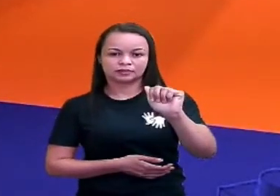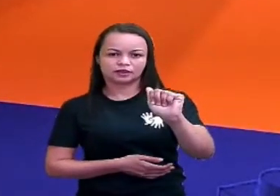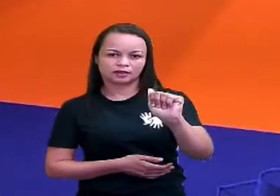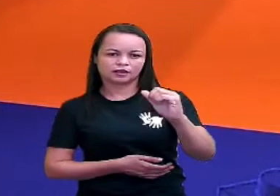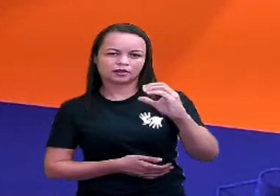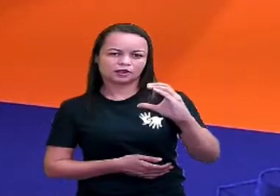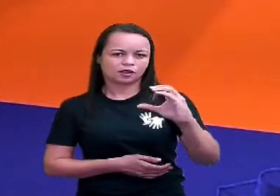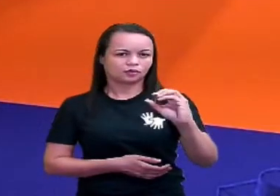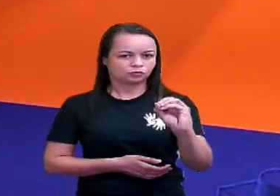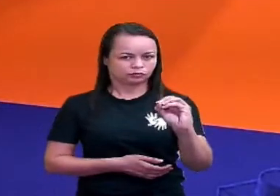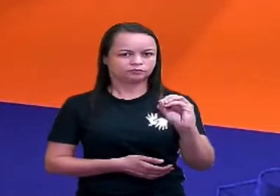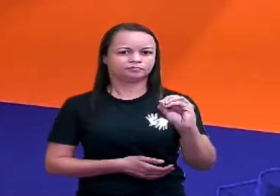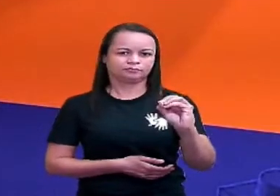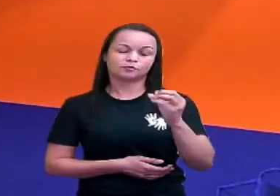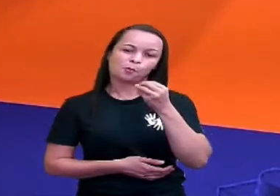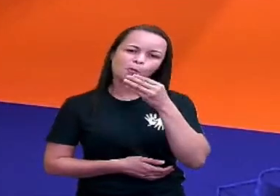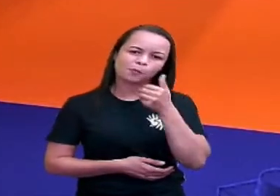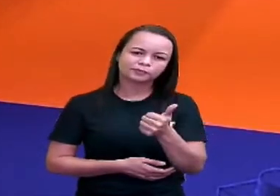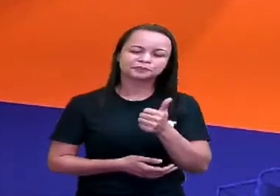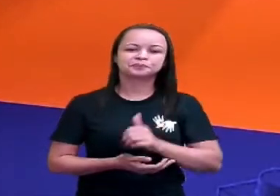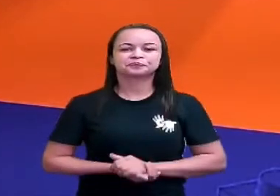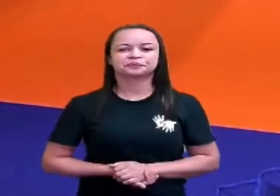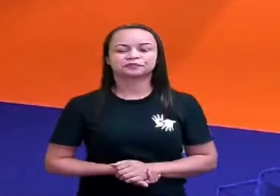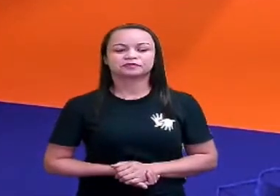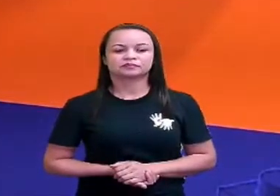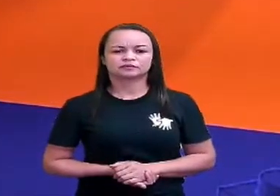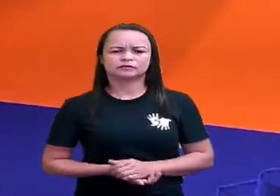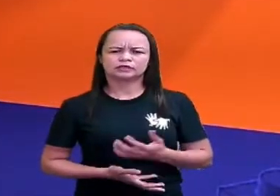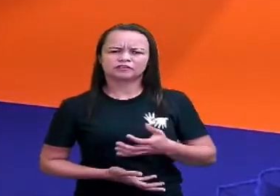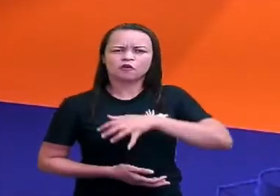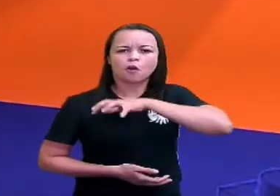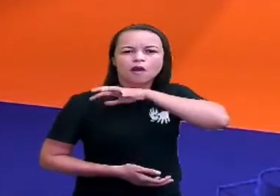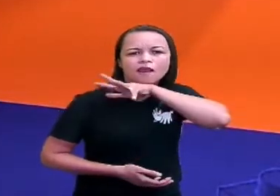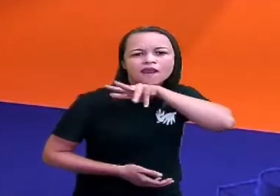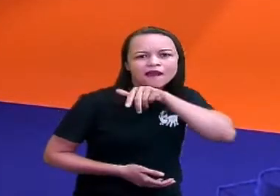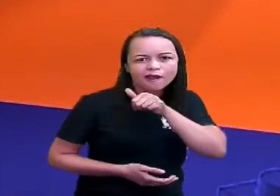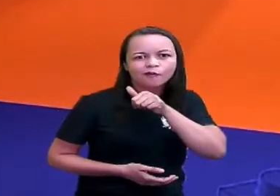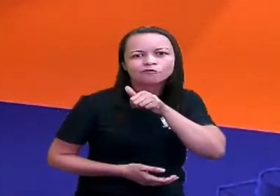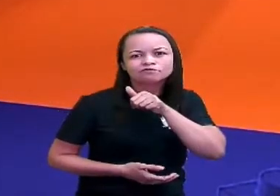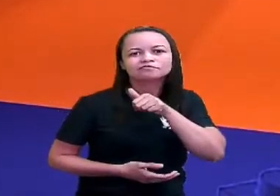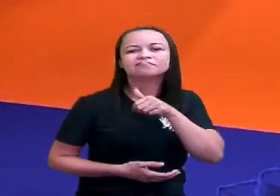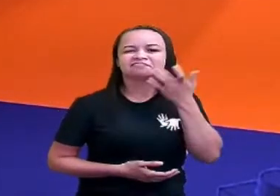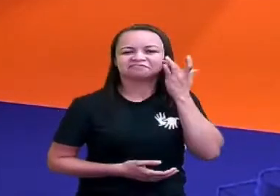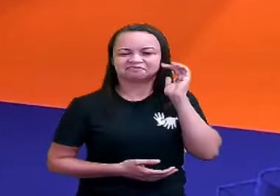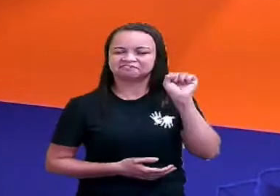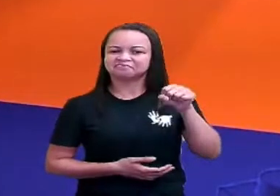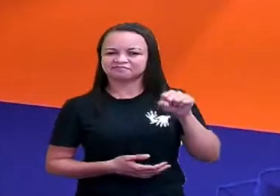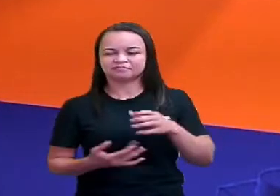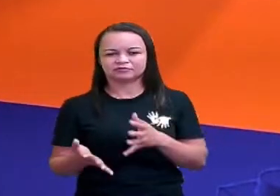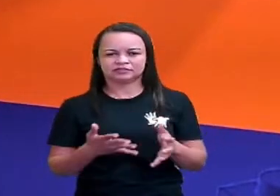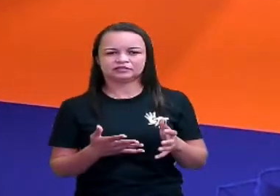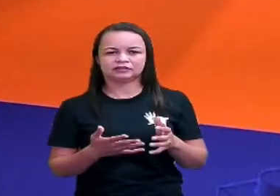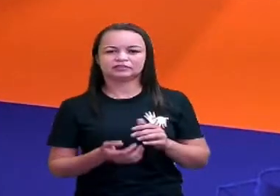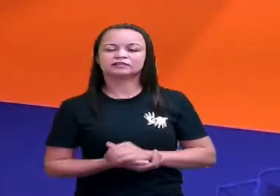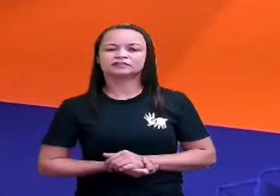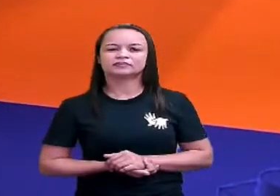Macaco. Muito bem. Será que apareceu o leão? Eu acho que sim. Então vamos repetir.